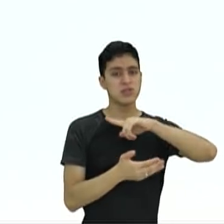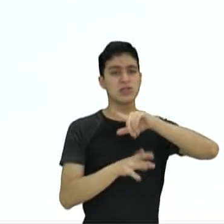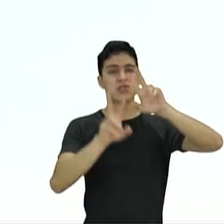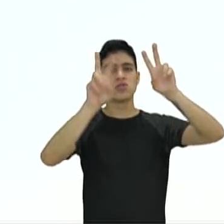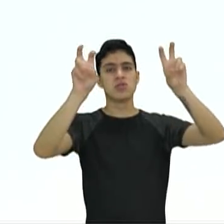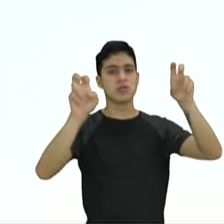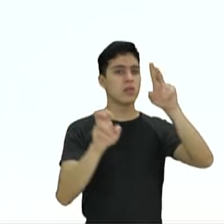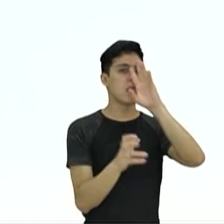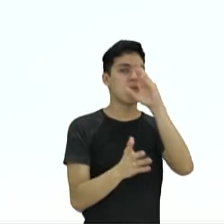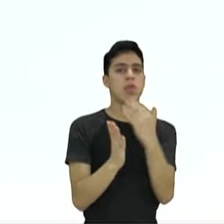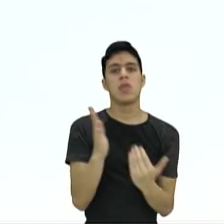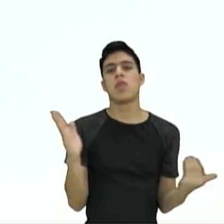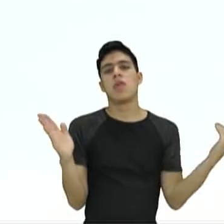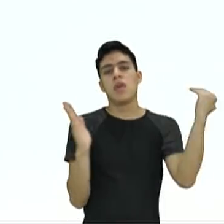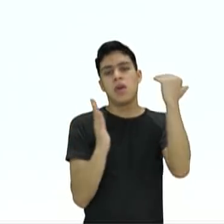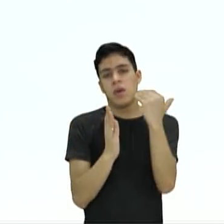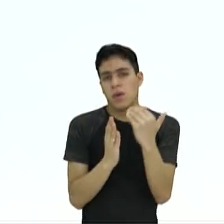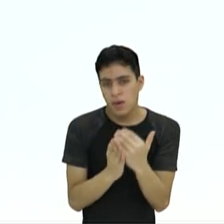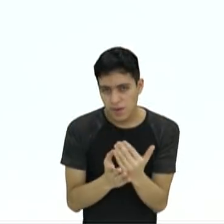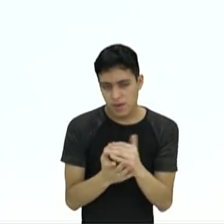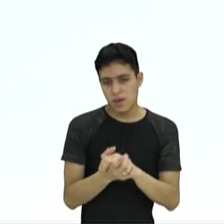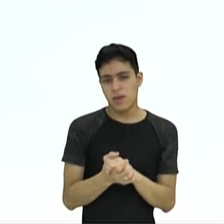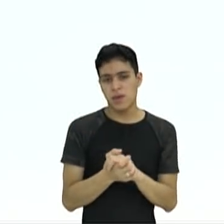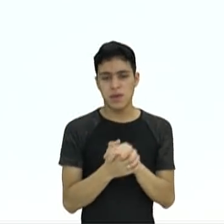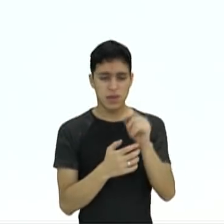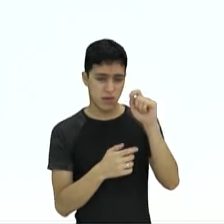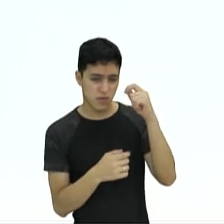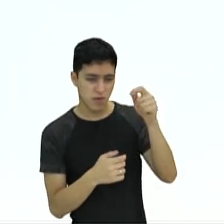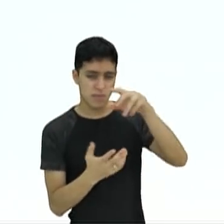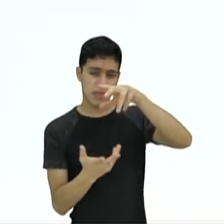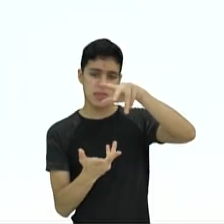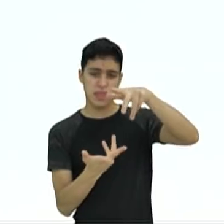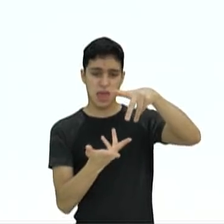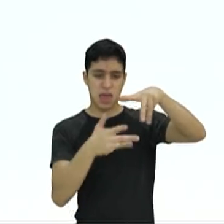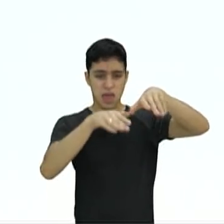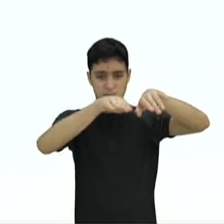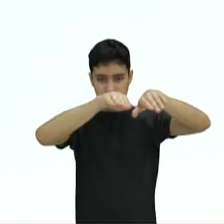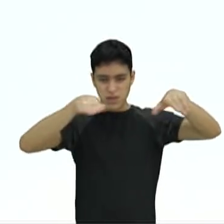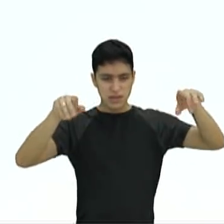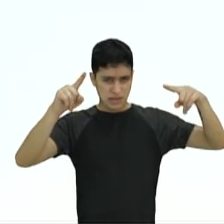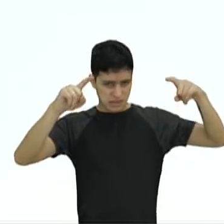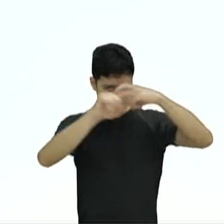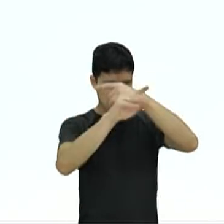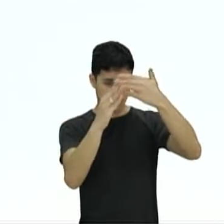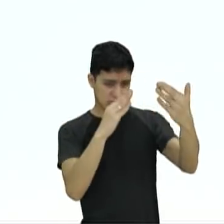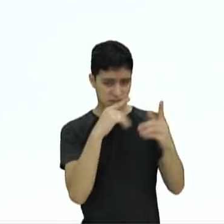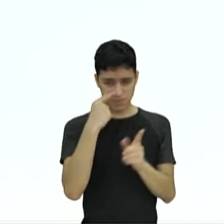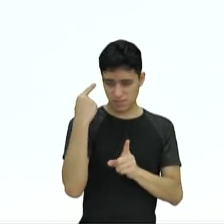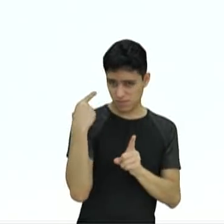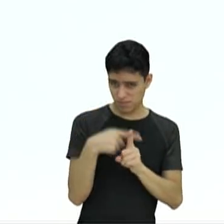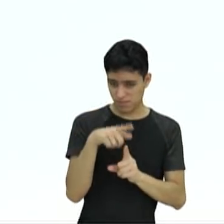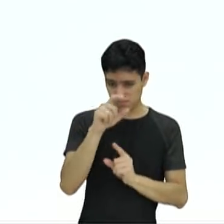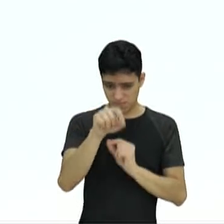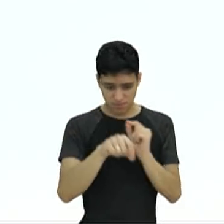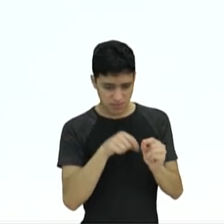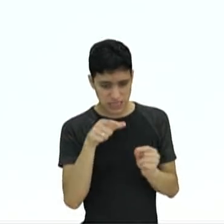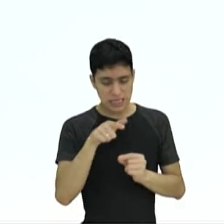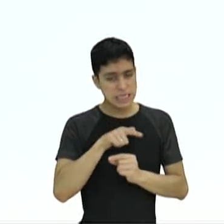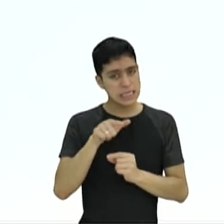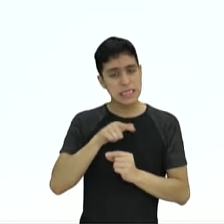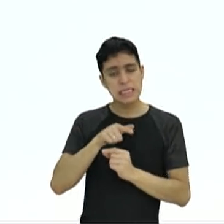título exagerado. Uma sobre terraplanismo, difícil de ser analisada, justamente por colocar em